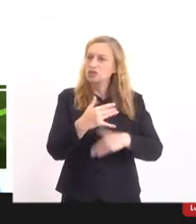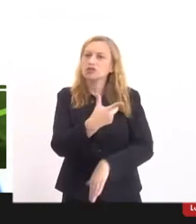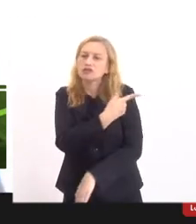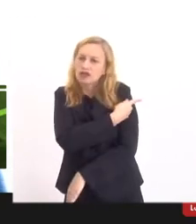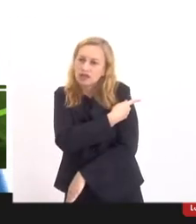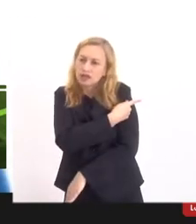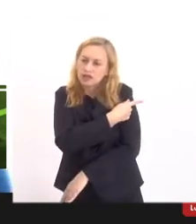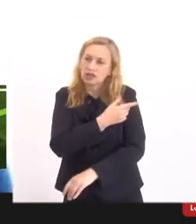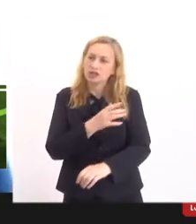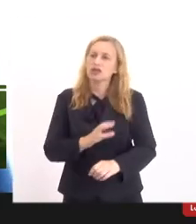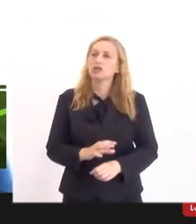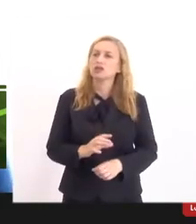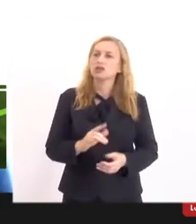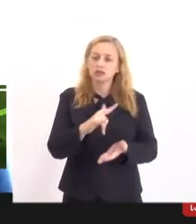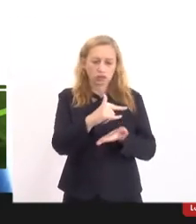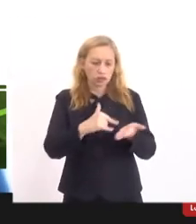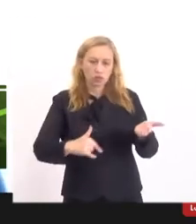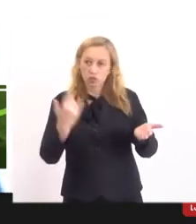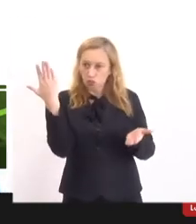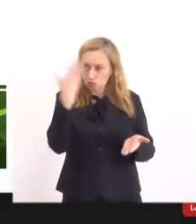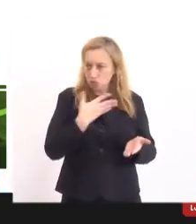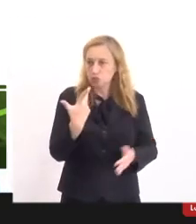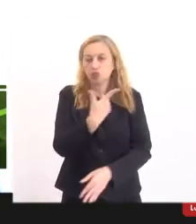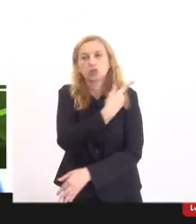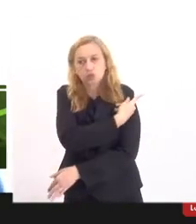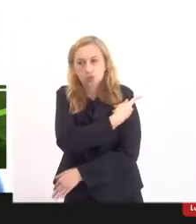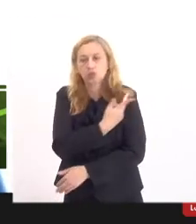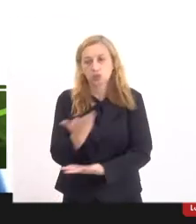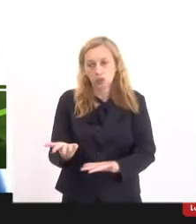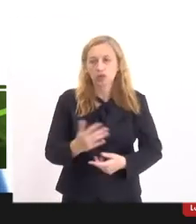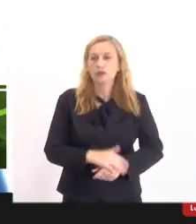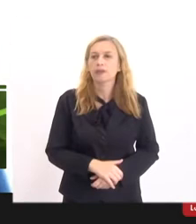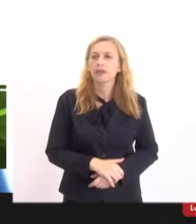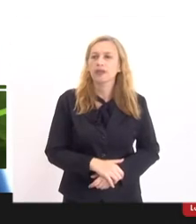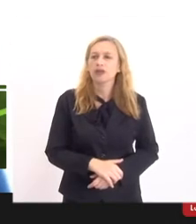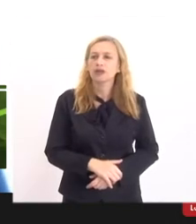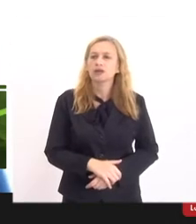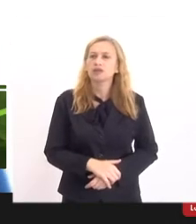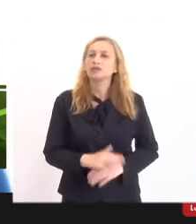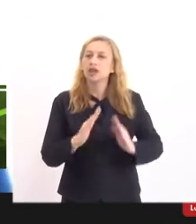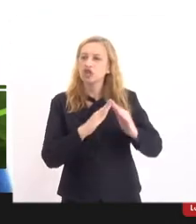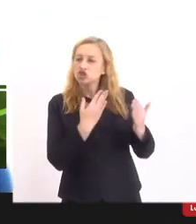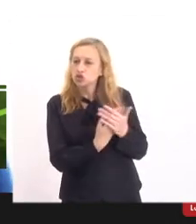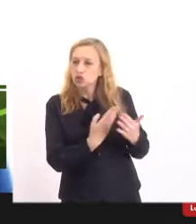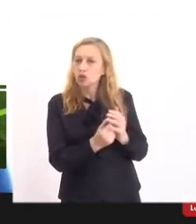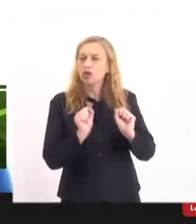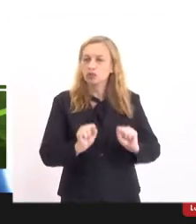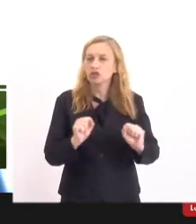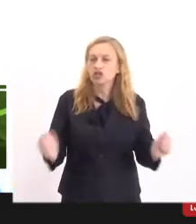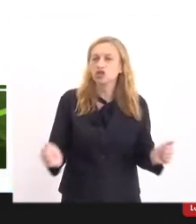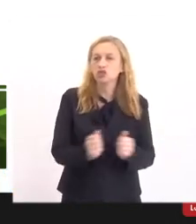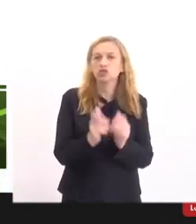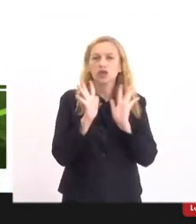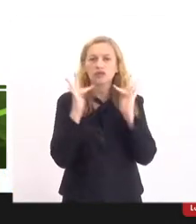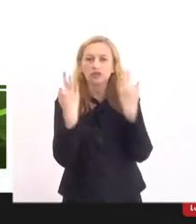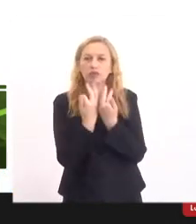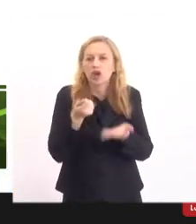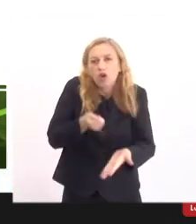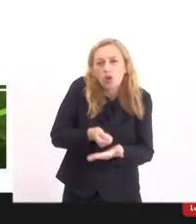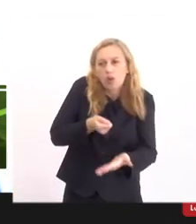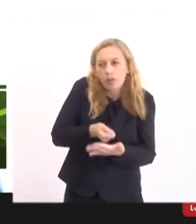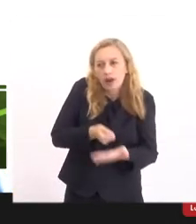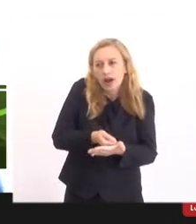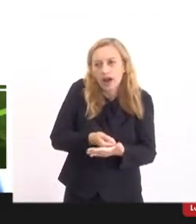das cadernetas de vacinação, uma apresentação, né, para que a escola pudesse, junto às famílias, cobrar que o